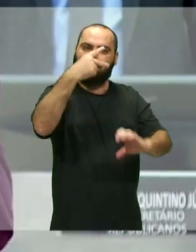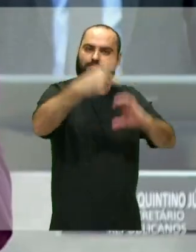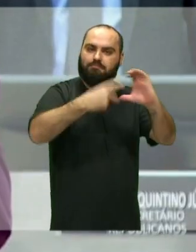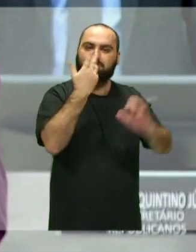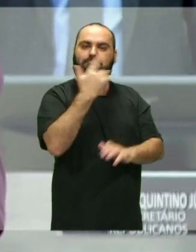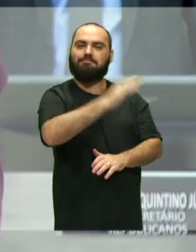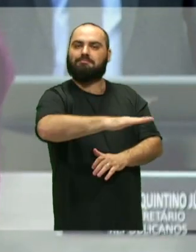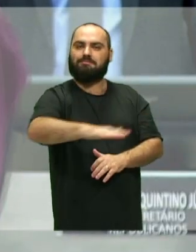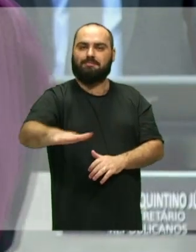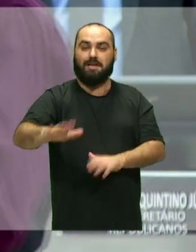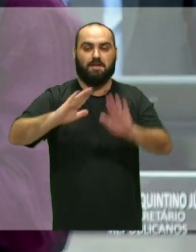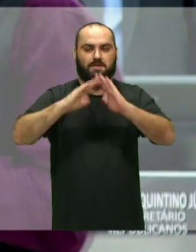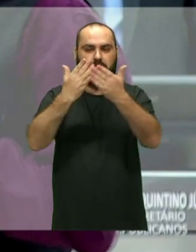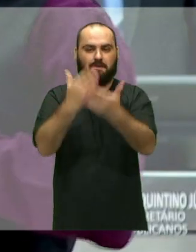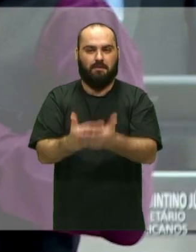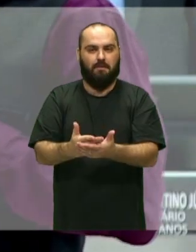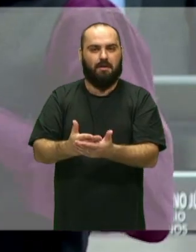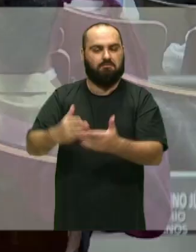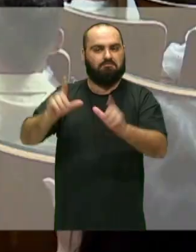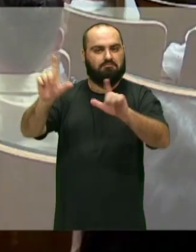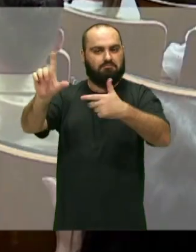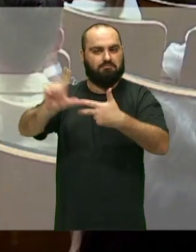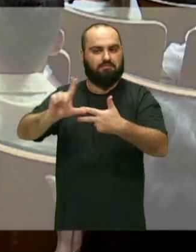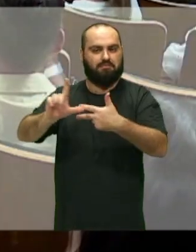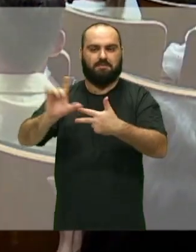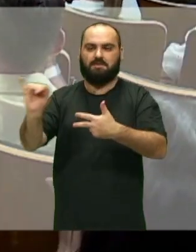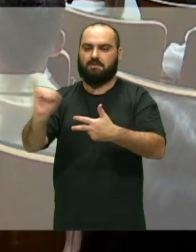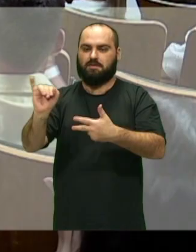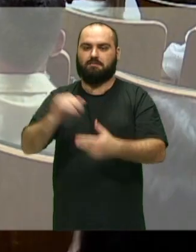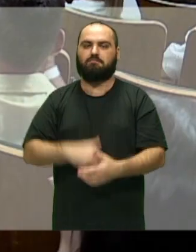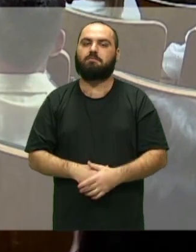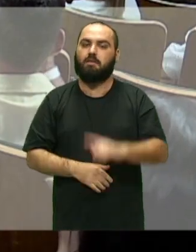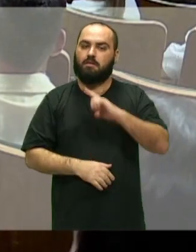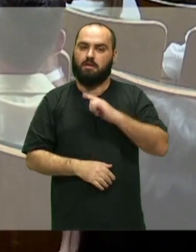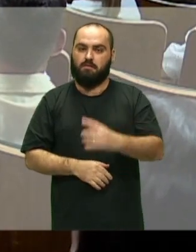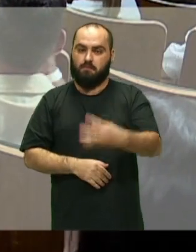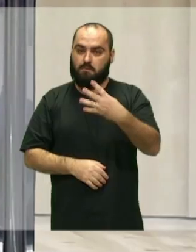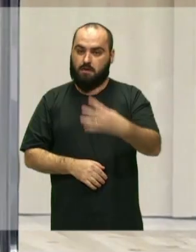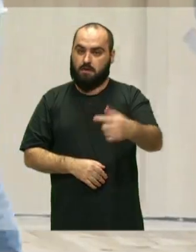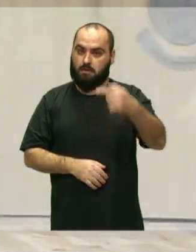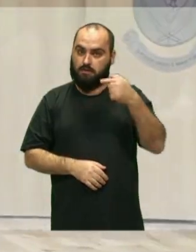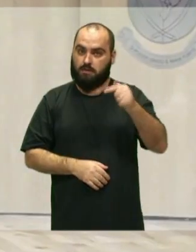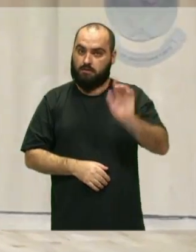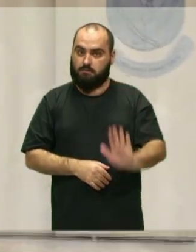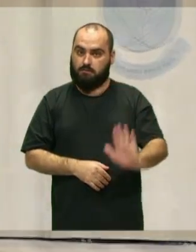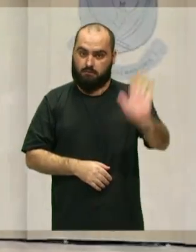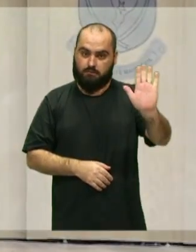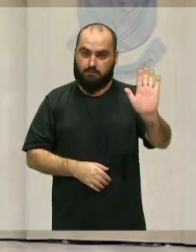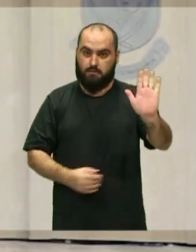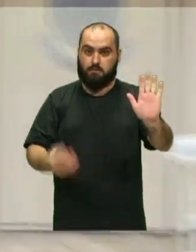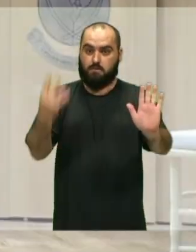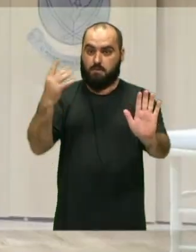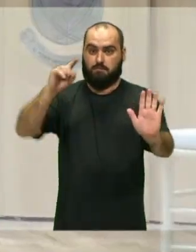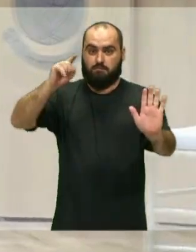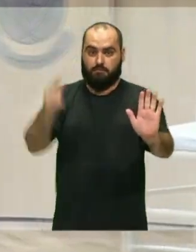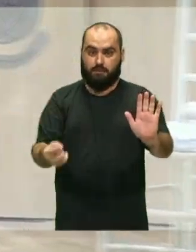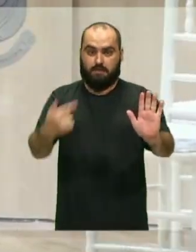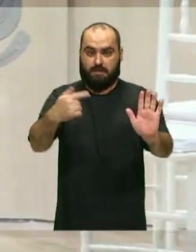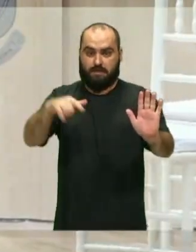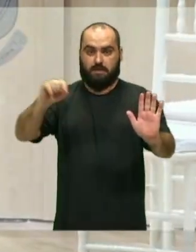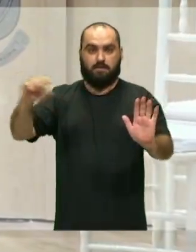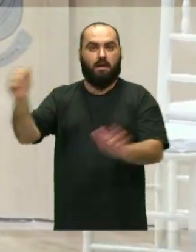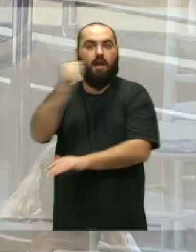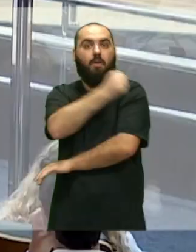da escola do Legislativo de Itajaí a eleição contou com 47 candidatos e cerca de 4.700